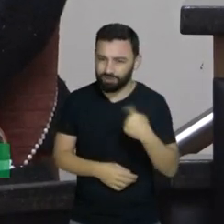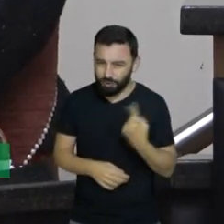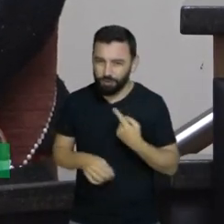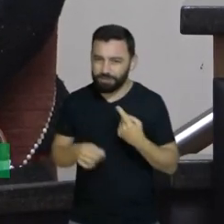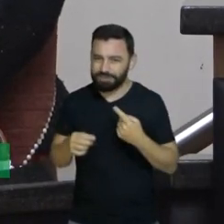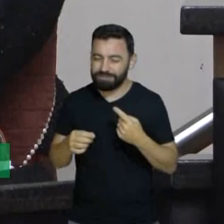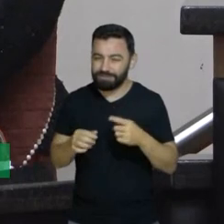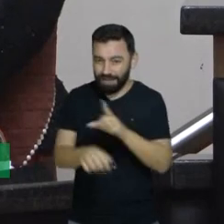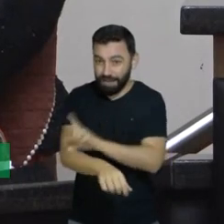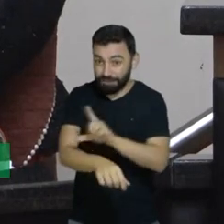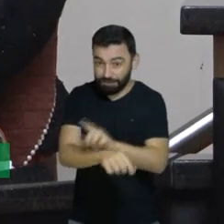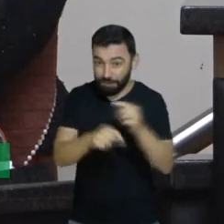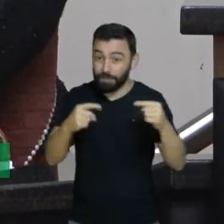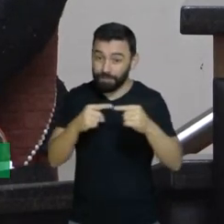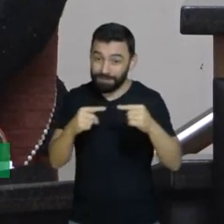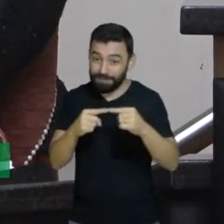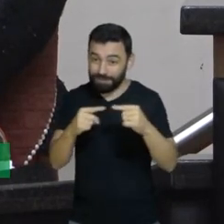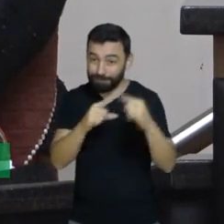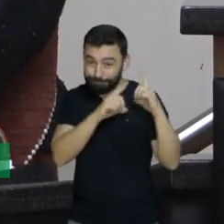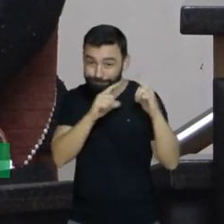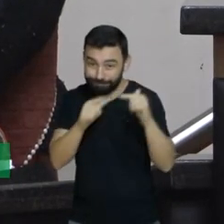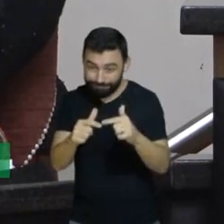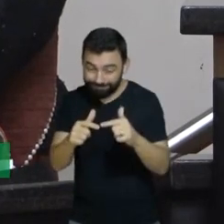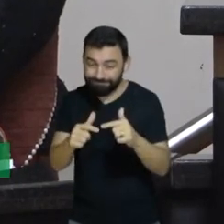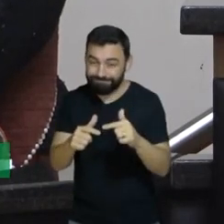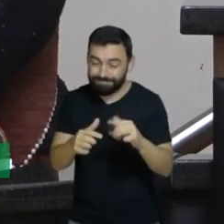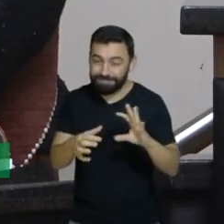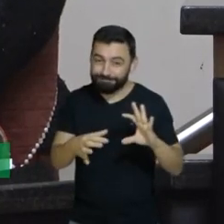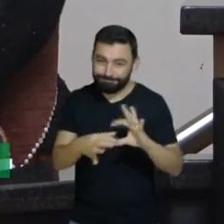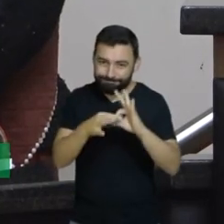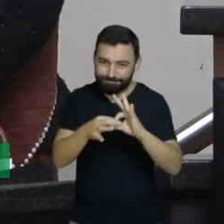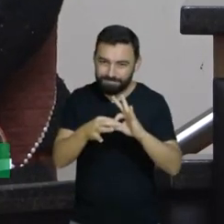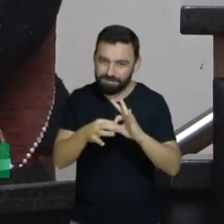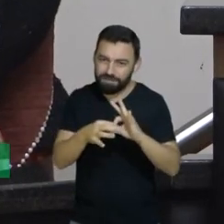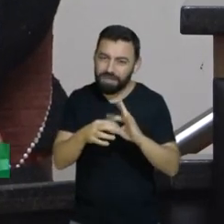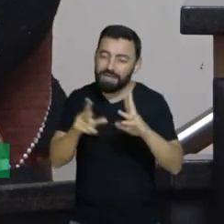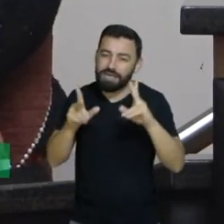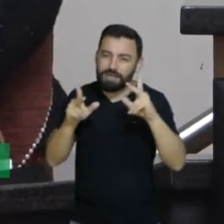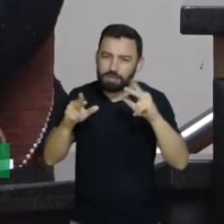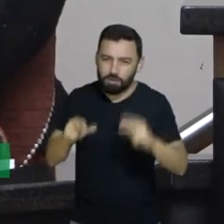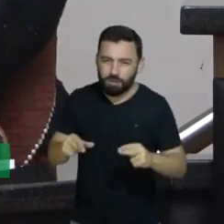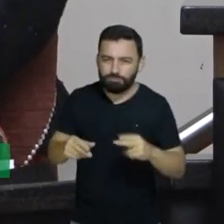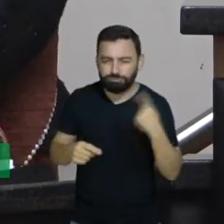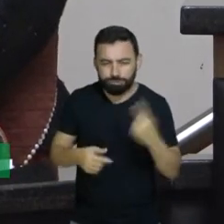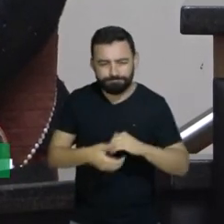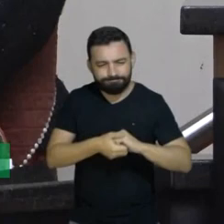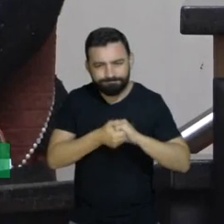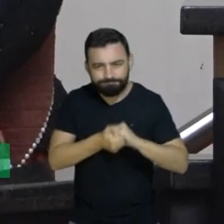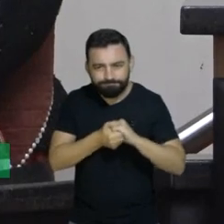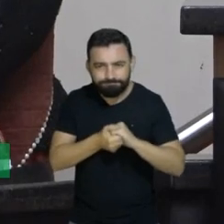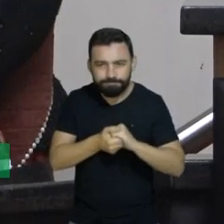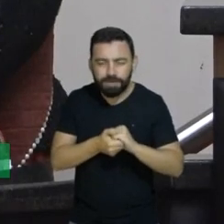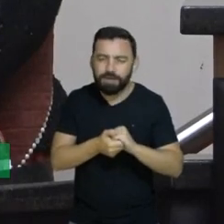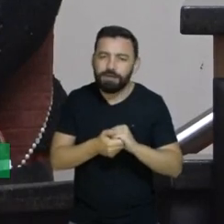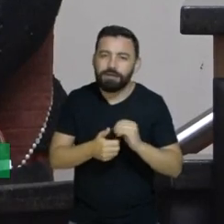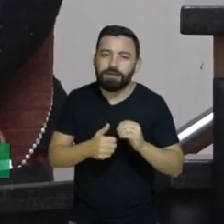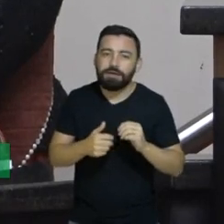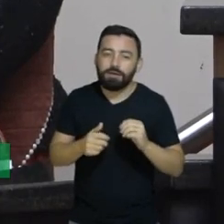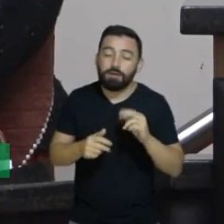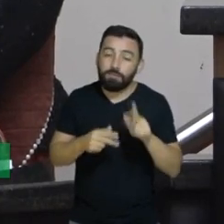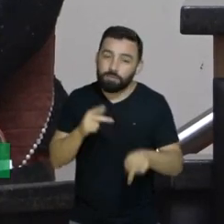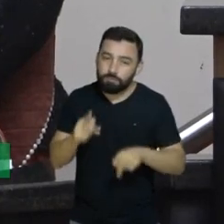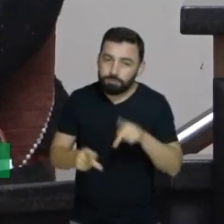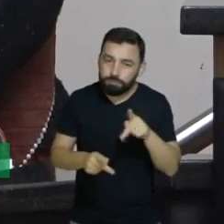o estilo tradicionalista do povo gaúcho. E é uma forma de nós estarmos de mãos dadas também com o público e